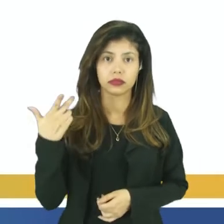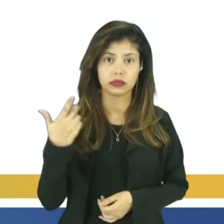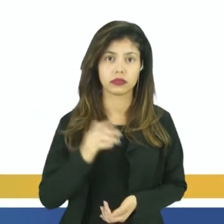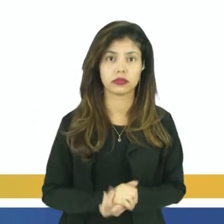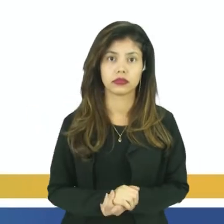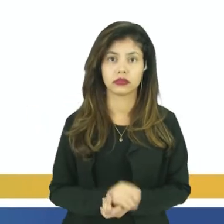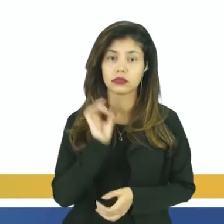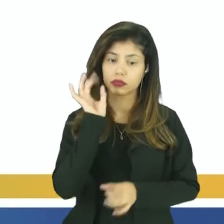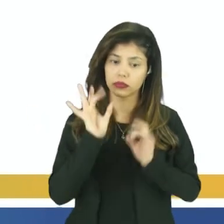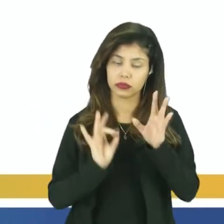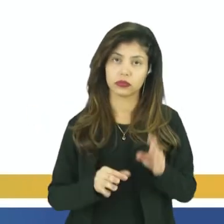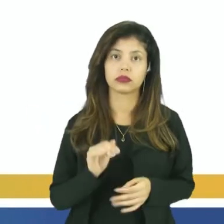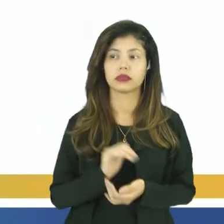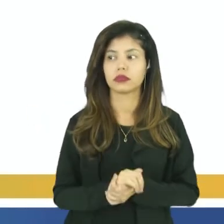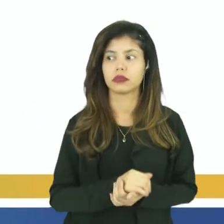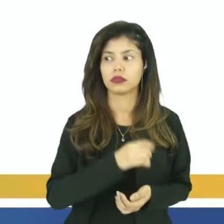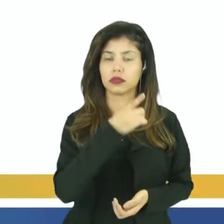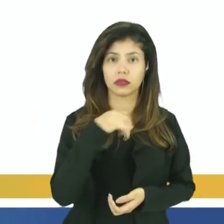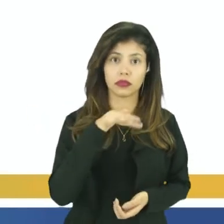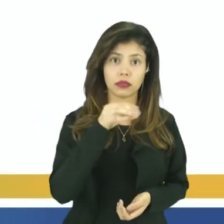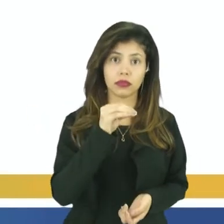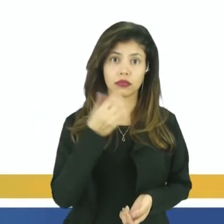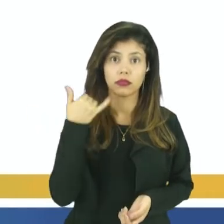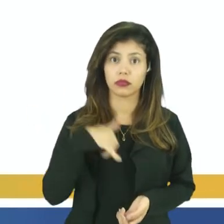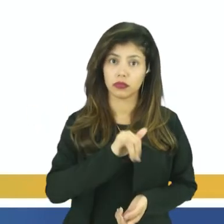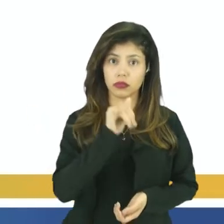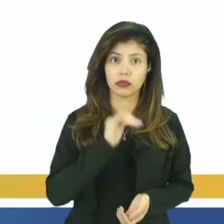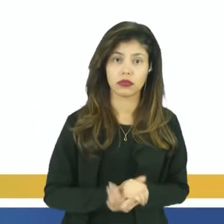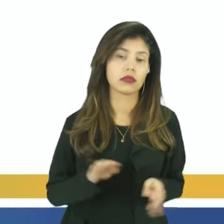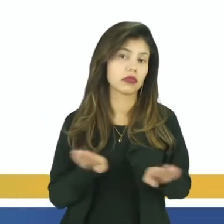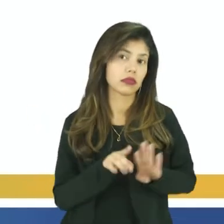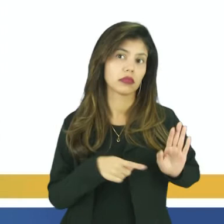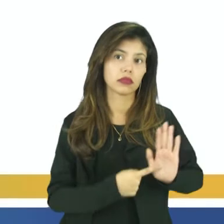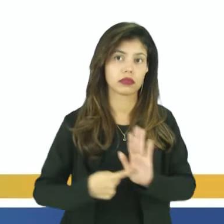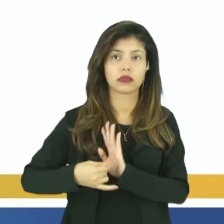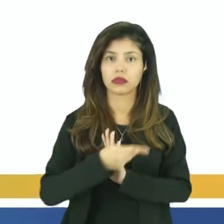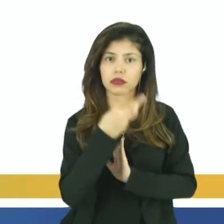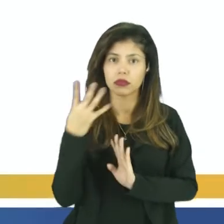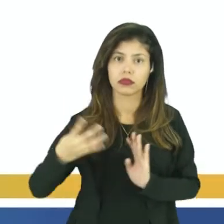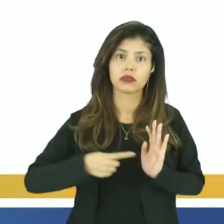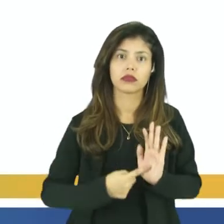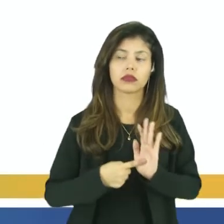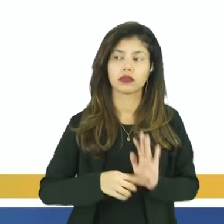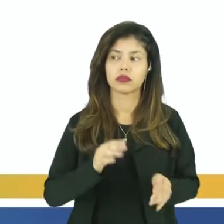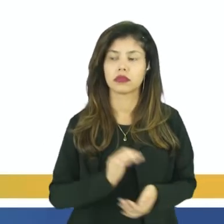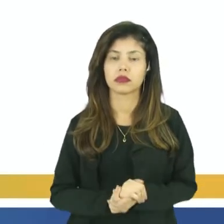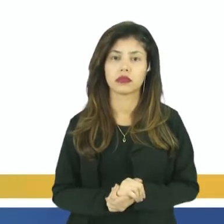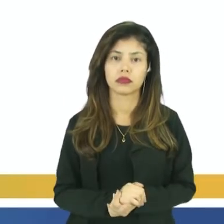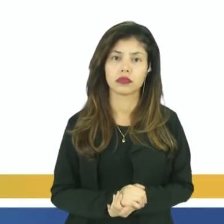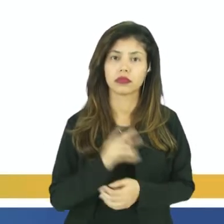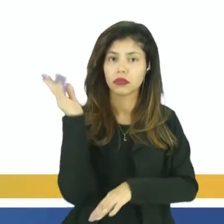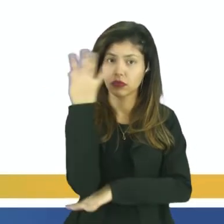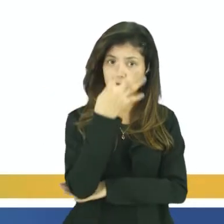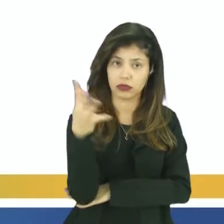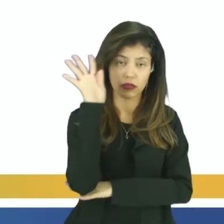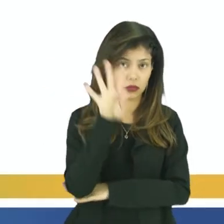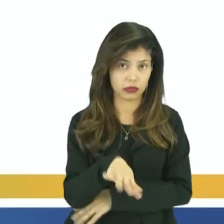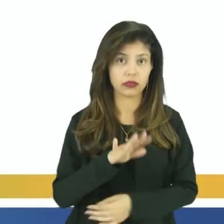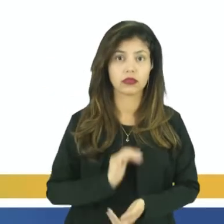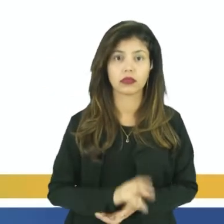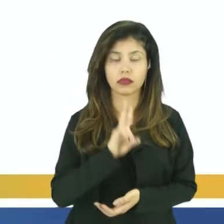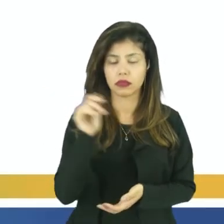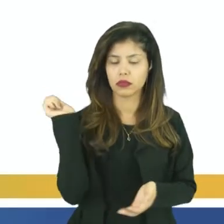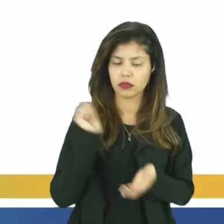detalhe é o eixo do Y, que ele vai representar a quantidade. E aí, pela tabela, ela